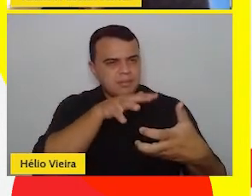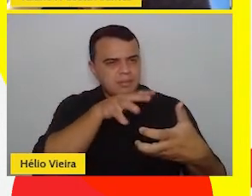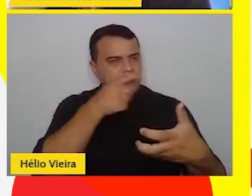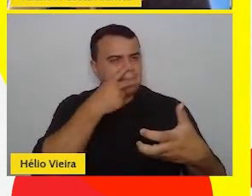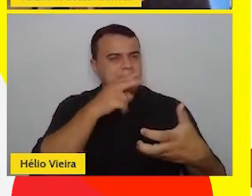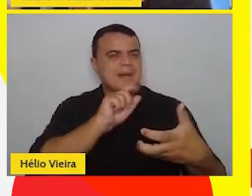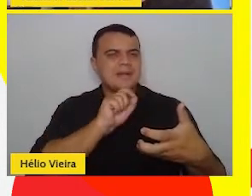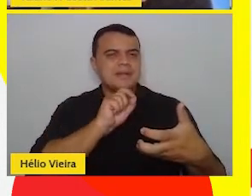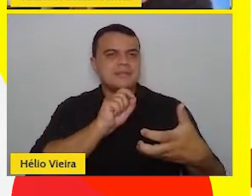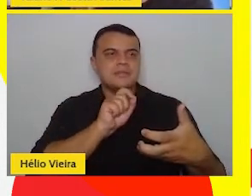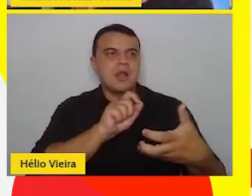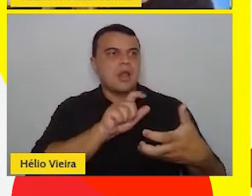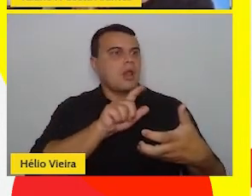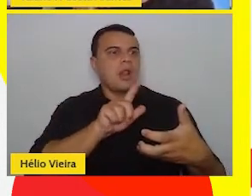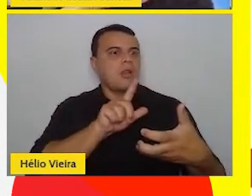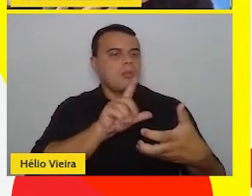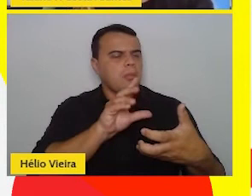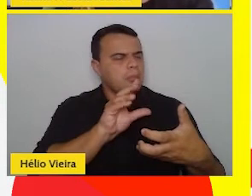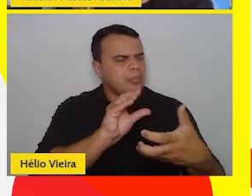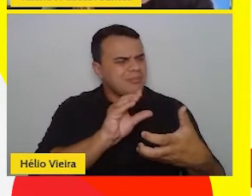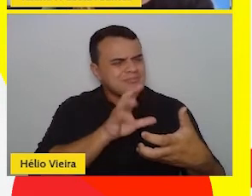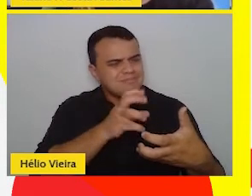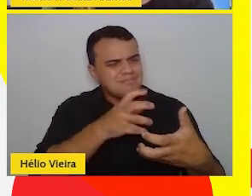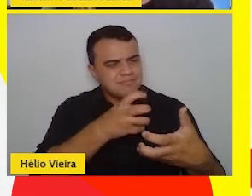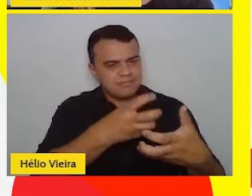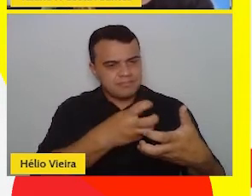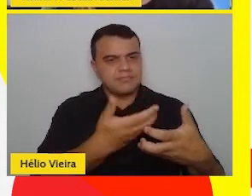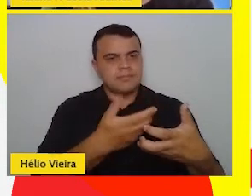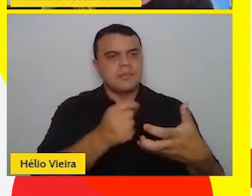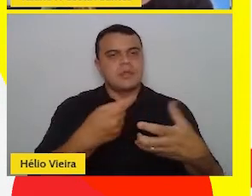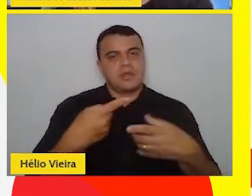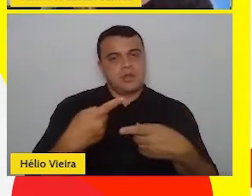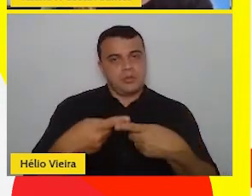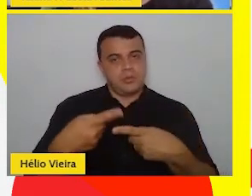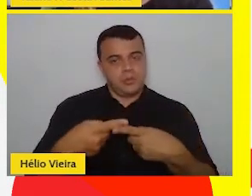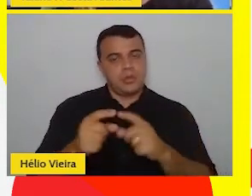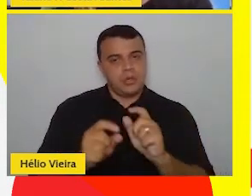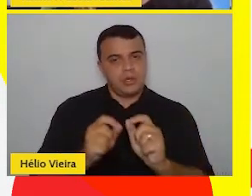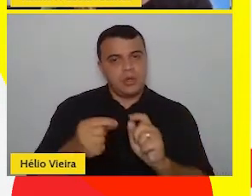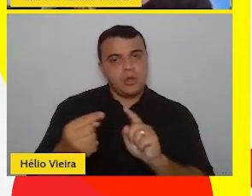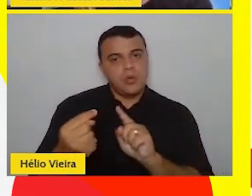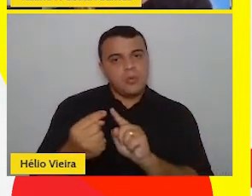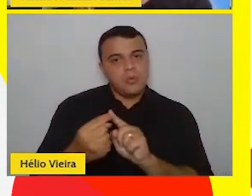dá umas quebras, que é por conta da